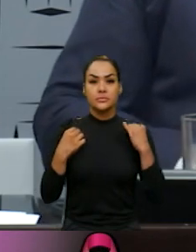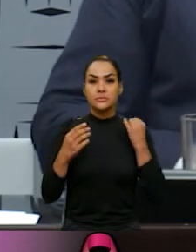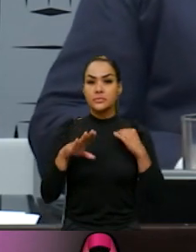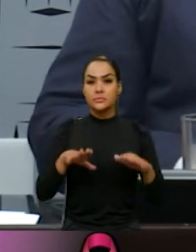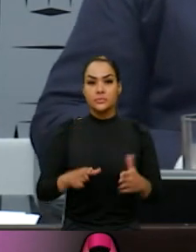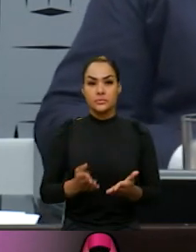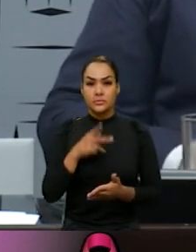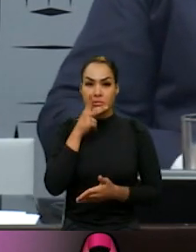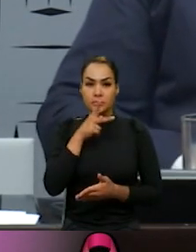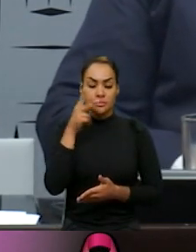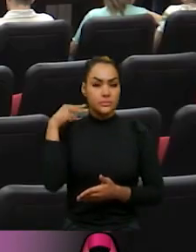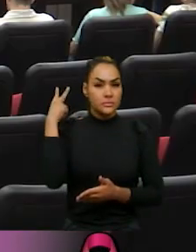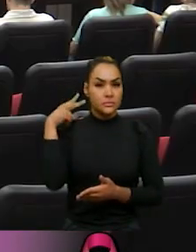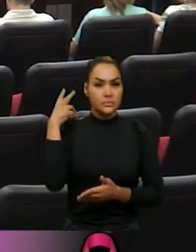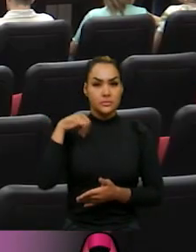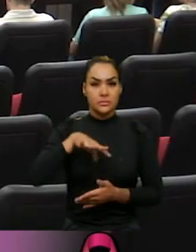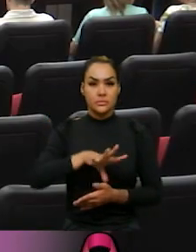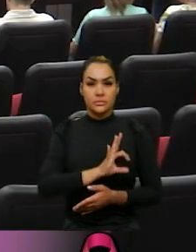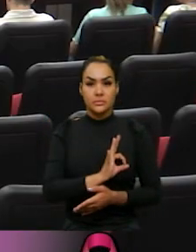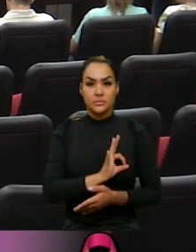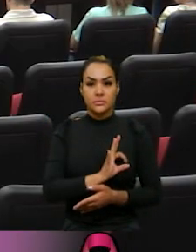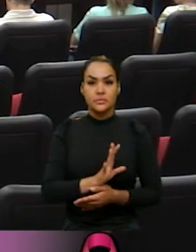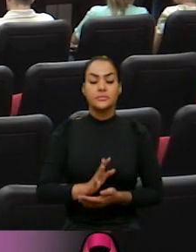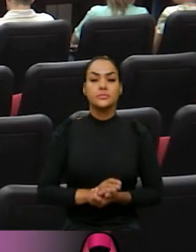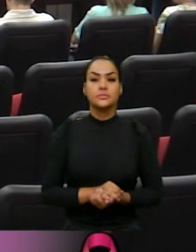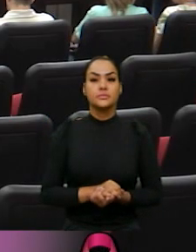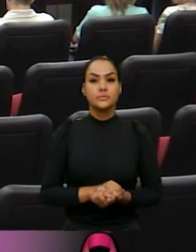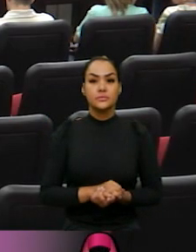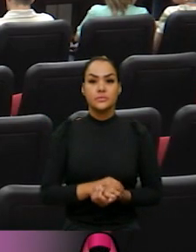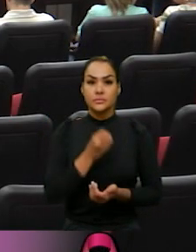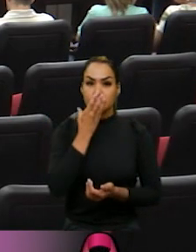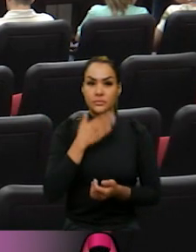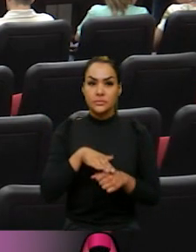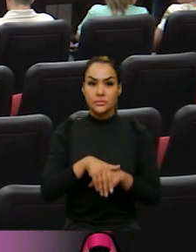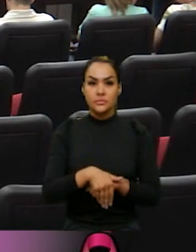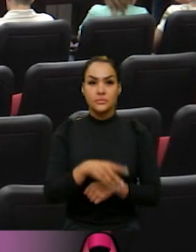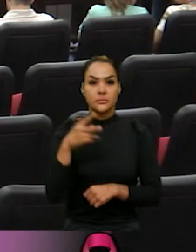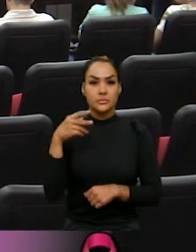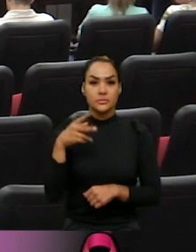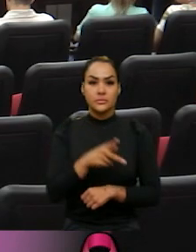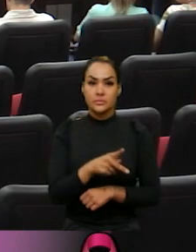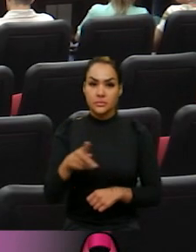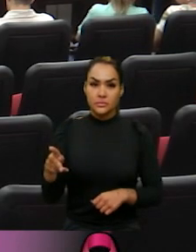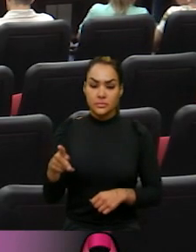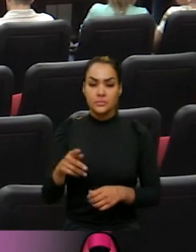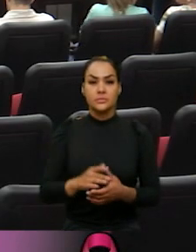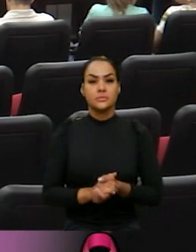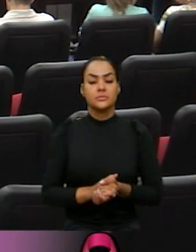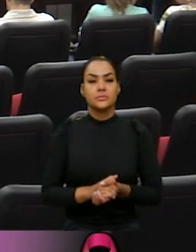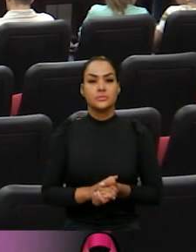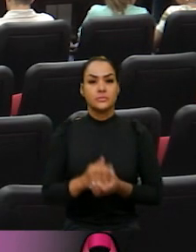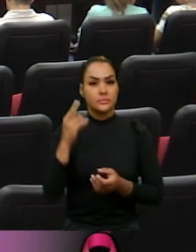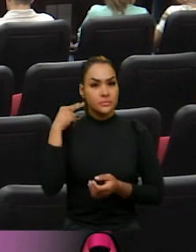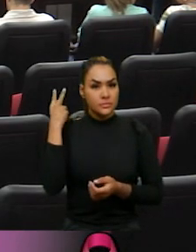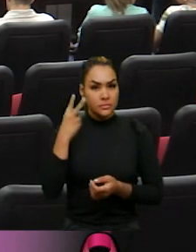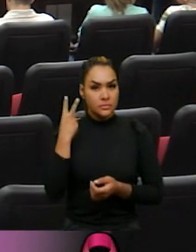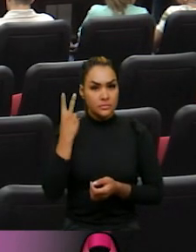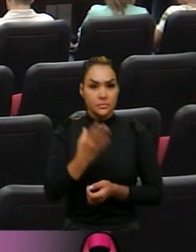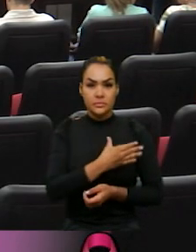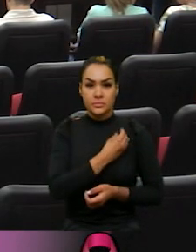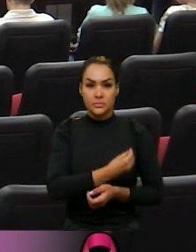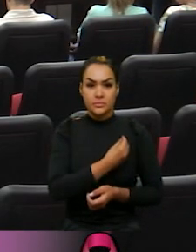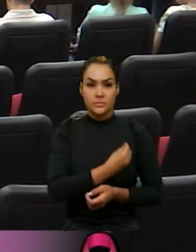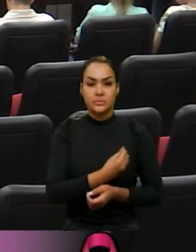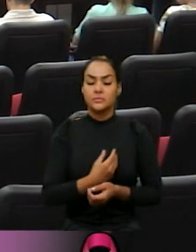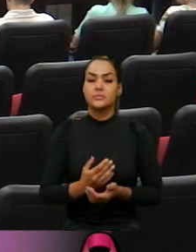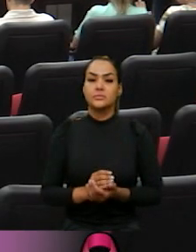o vereador Dr. Jaime. Boa noite, senhora presidente, demais colegas vereadores. Não é novidade